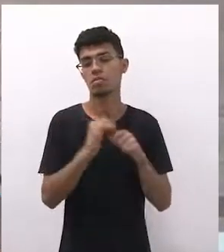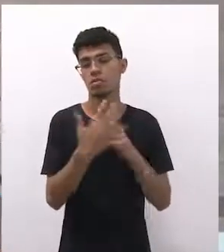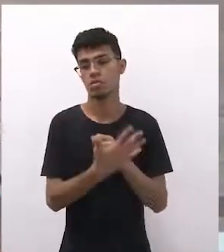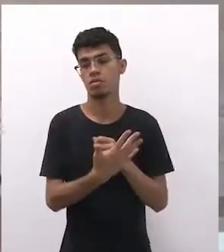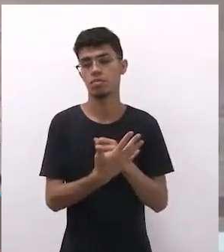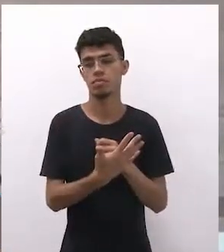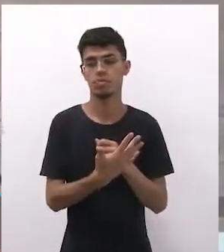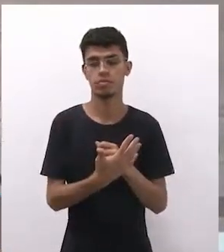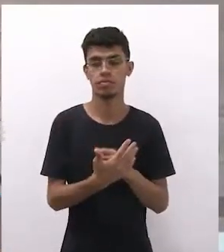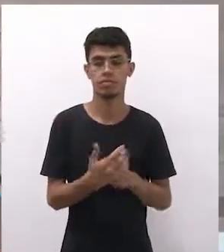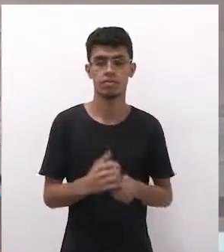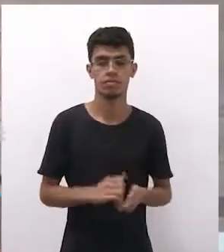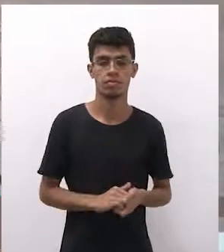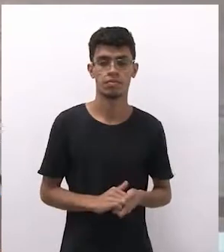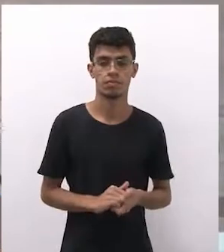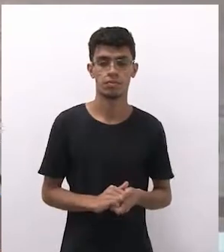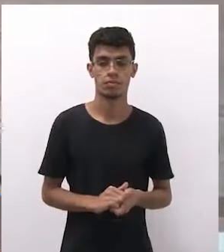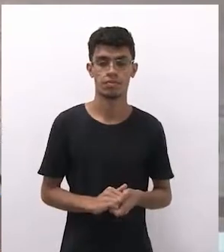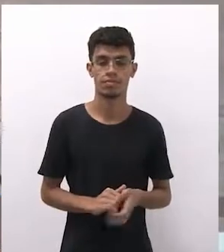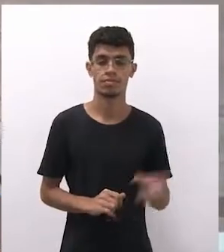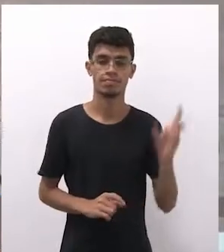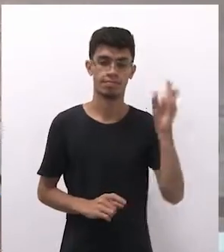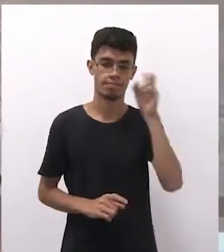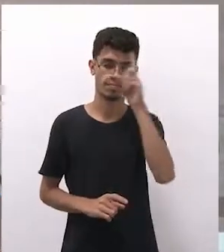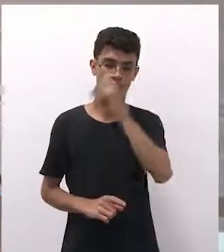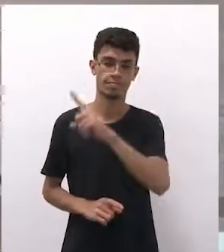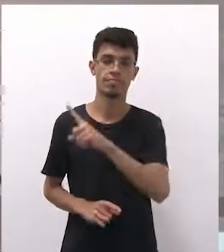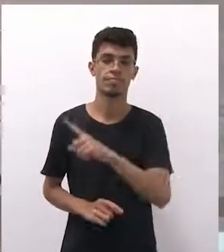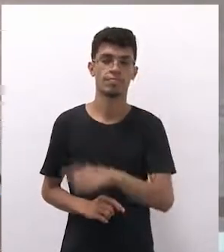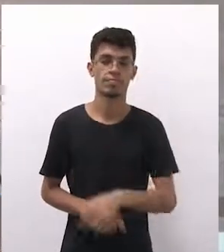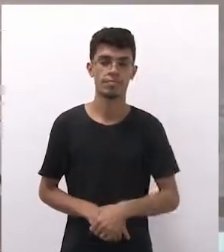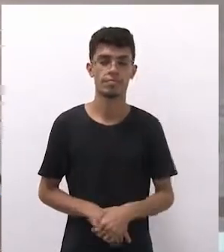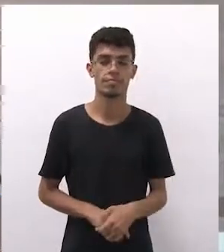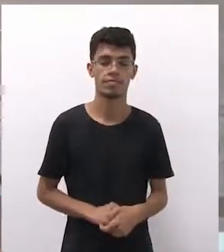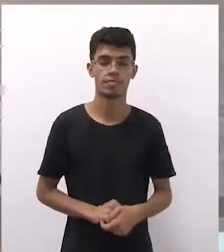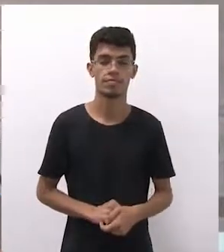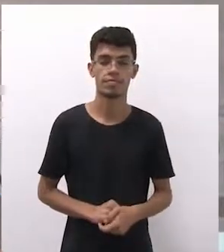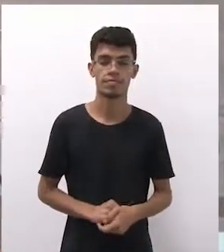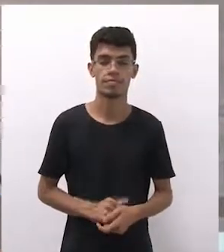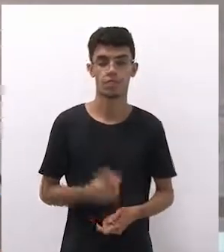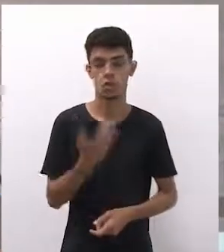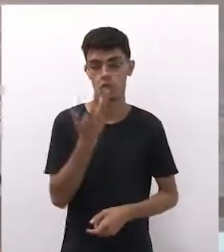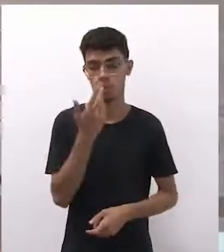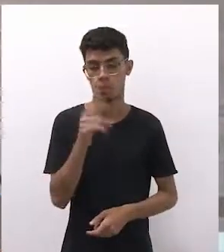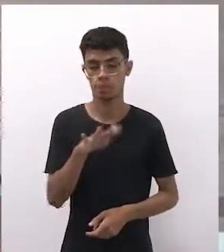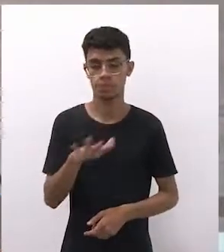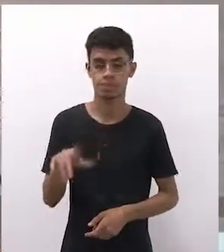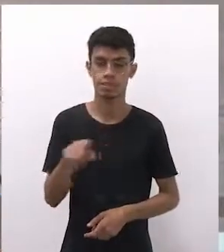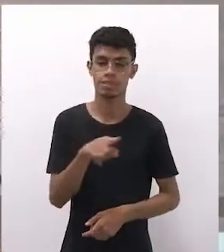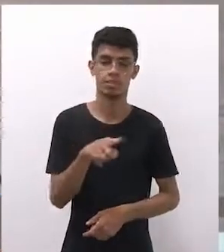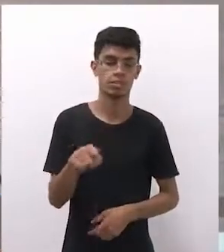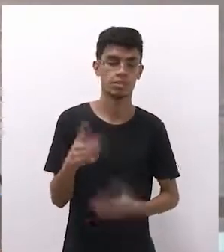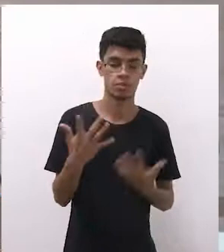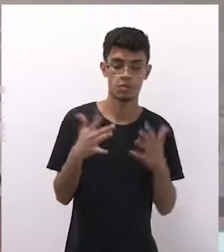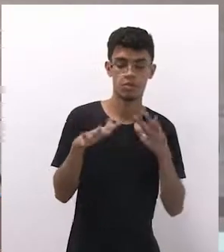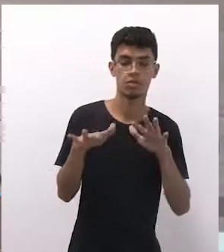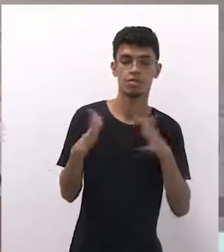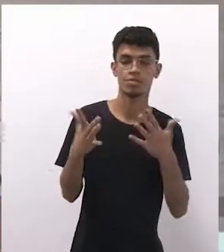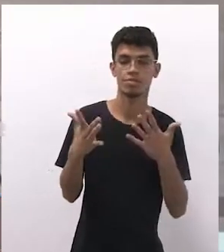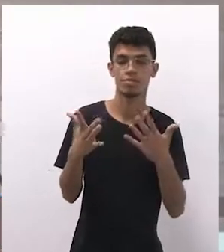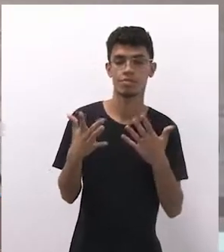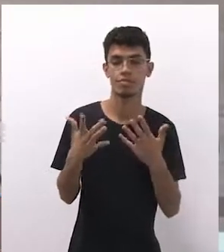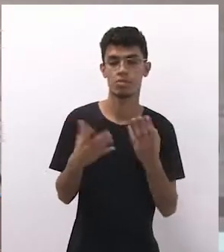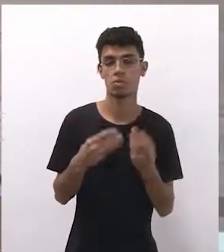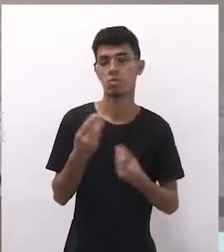né? E aí é complicado a gente dizer, olha, vejam a criança, mas se vocês próprios muitas vezes não são vistos,